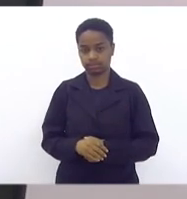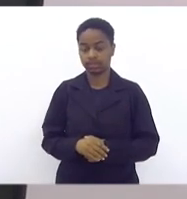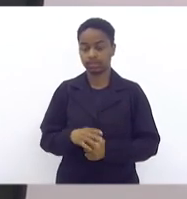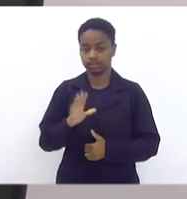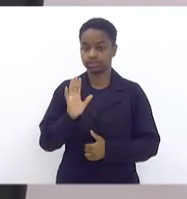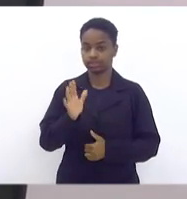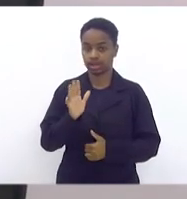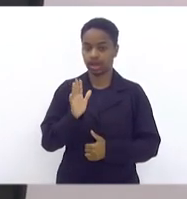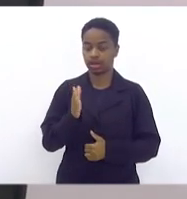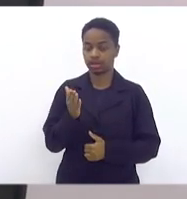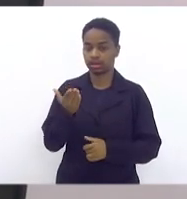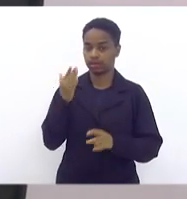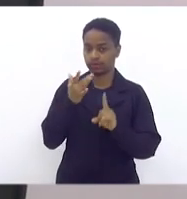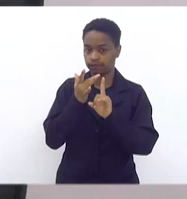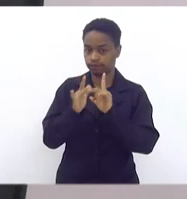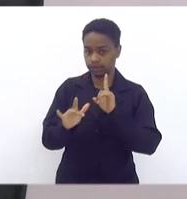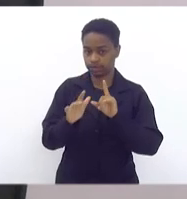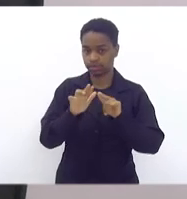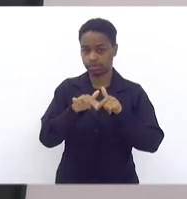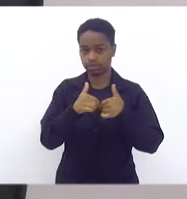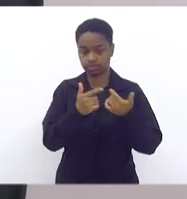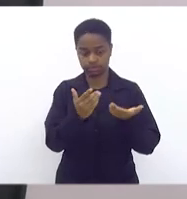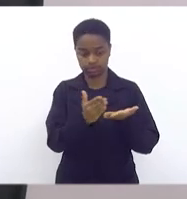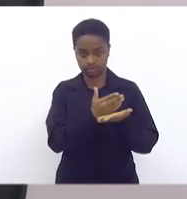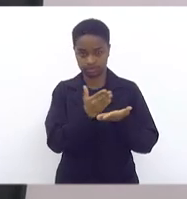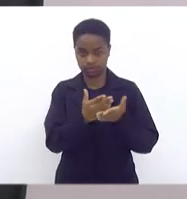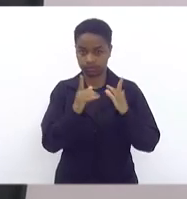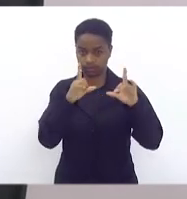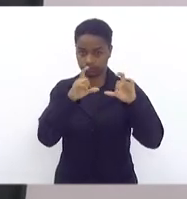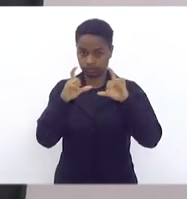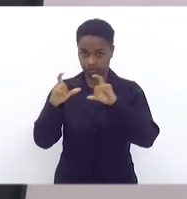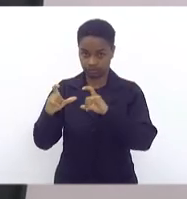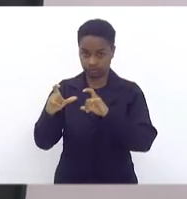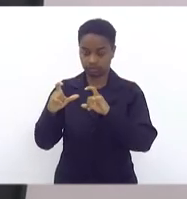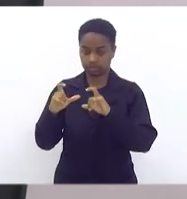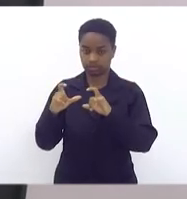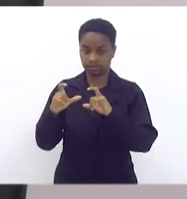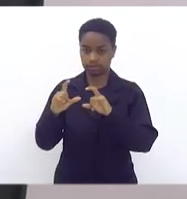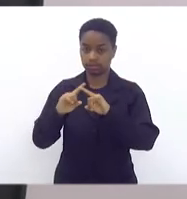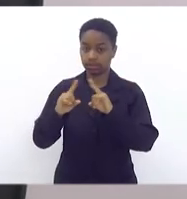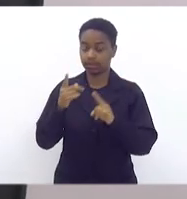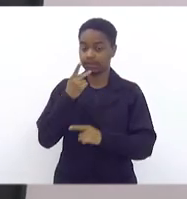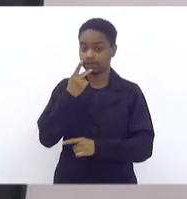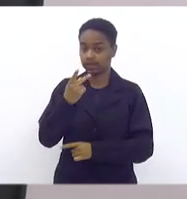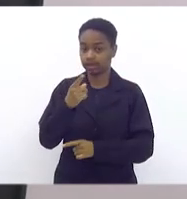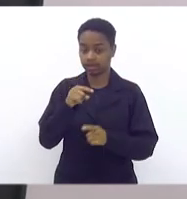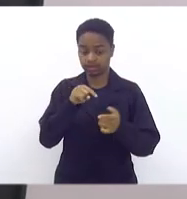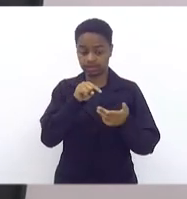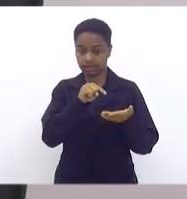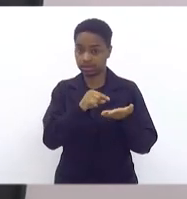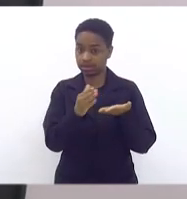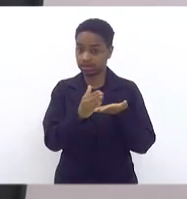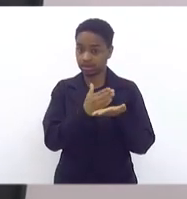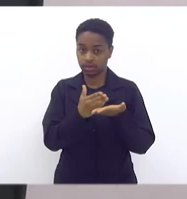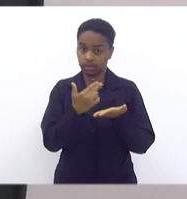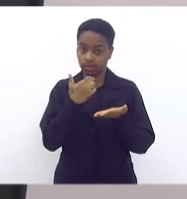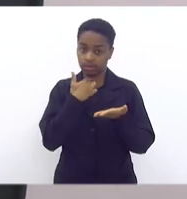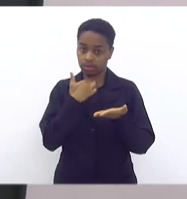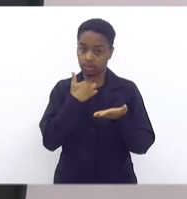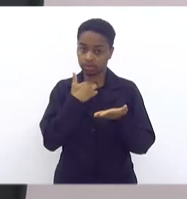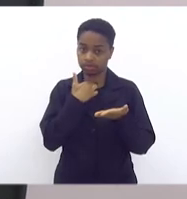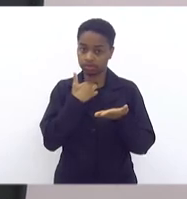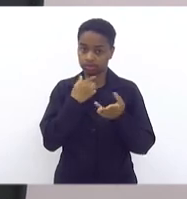vítimas de um album de fotografia que disseram que esse álbum não poderia sequer